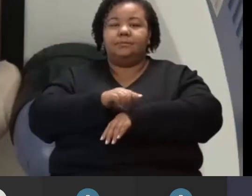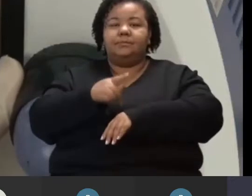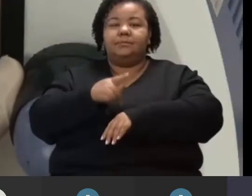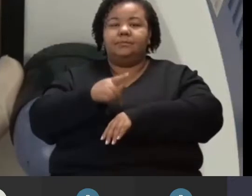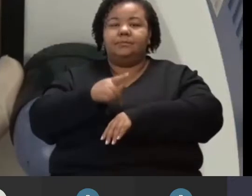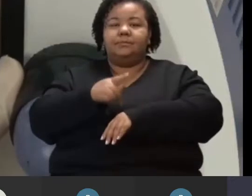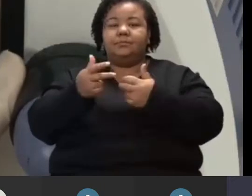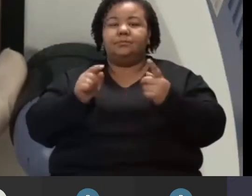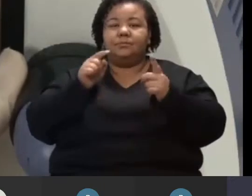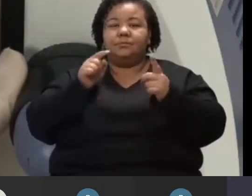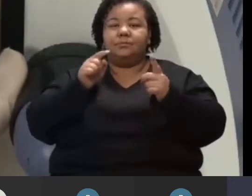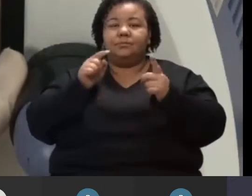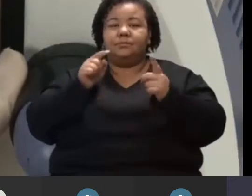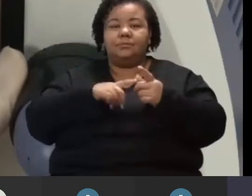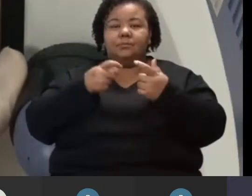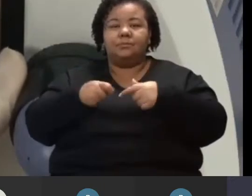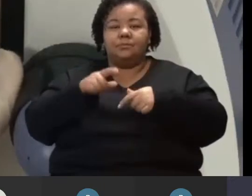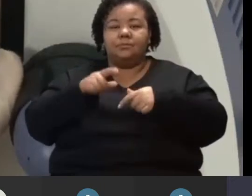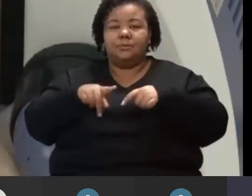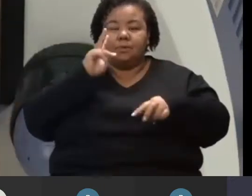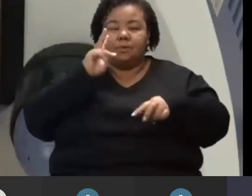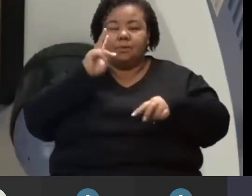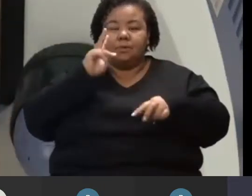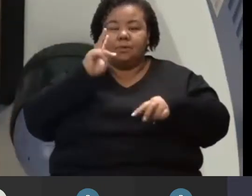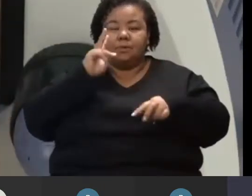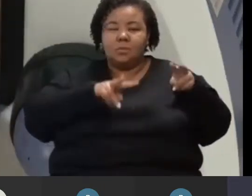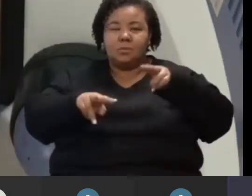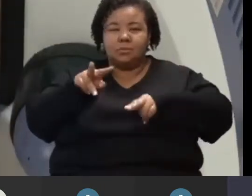objeto precisa estar nítido.